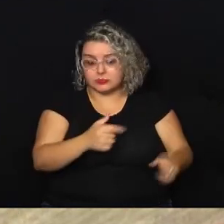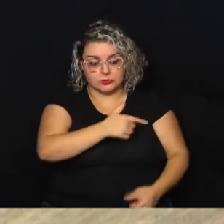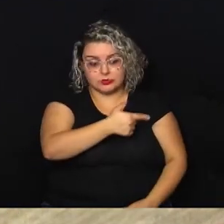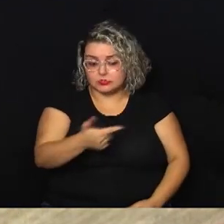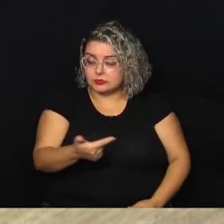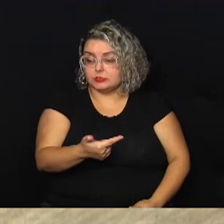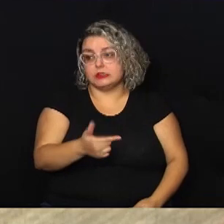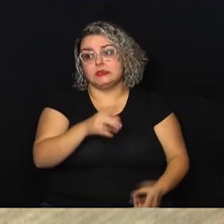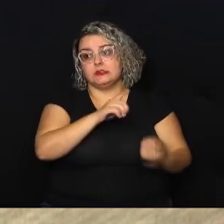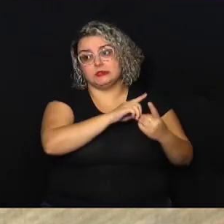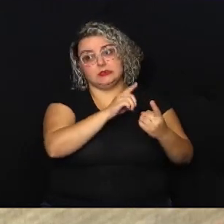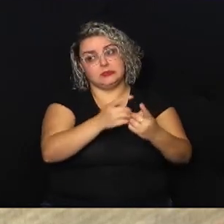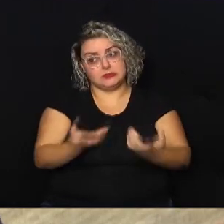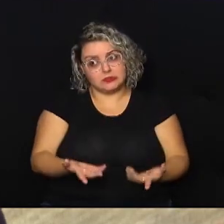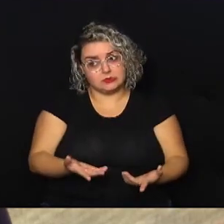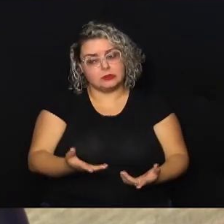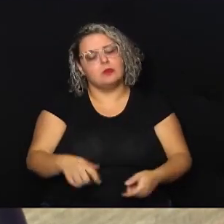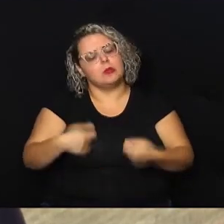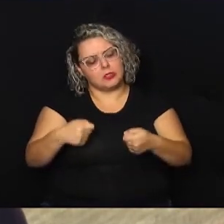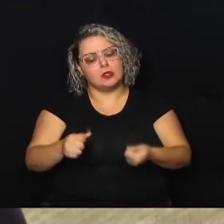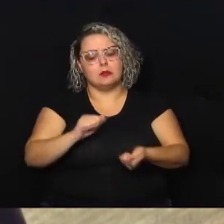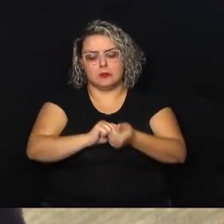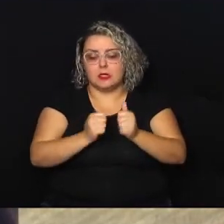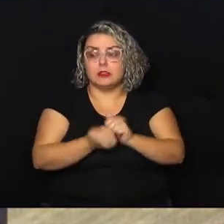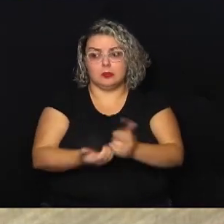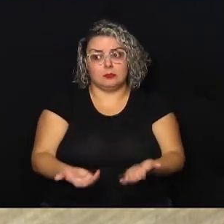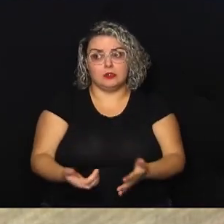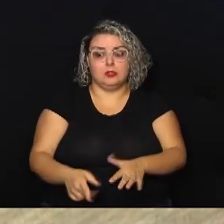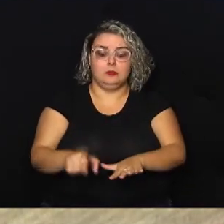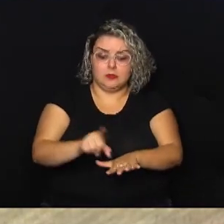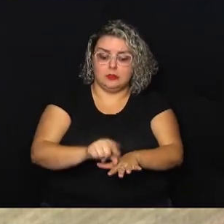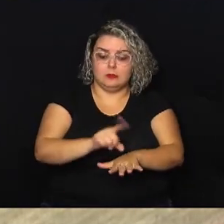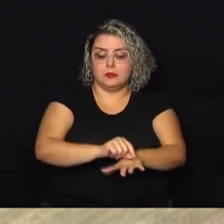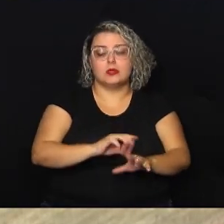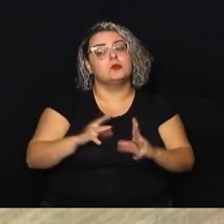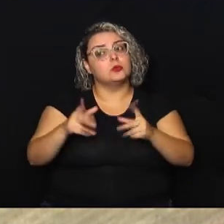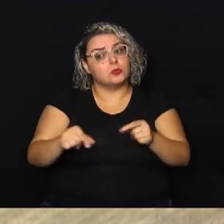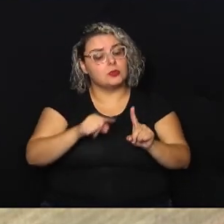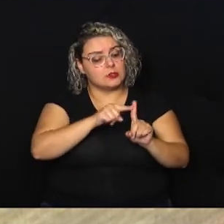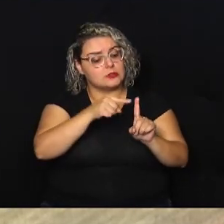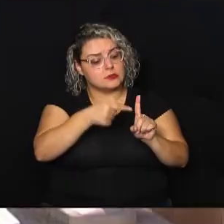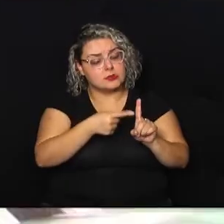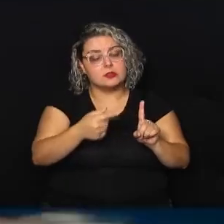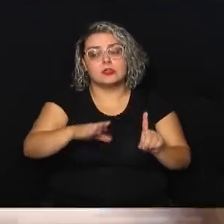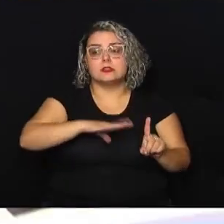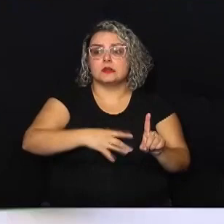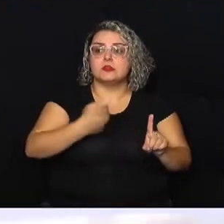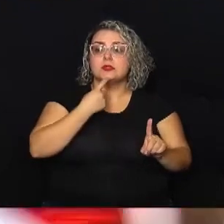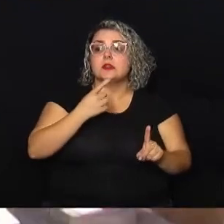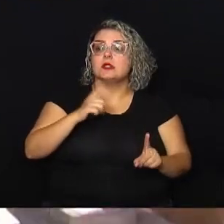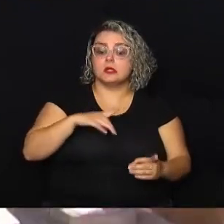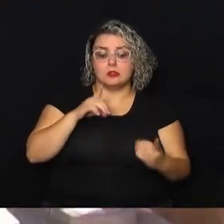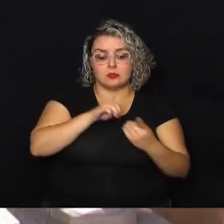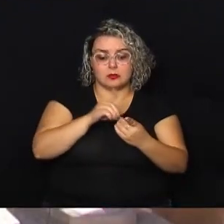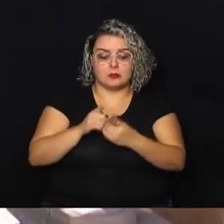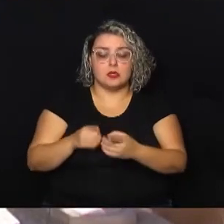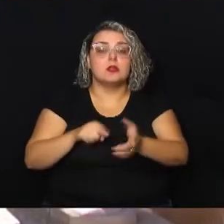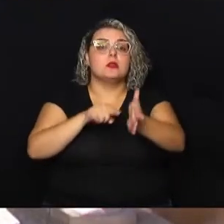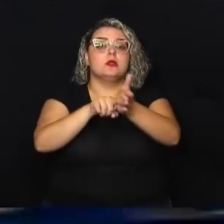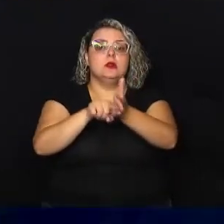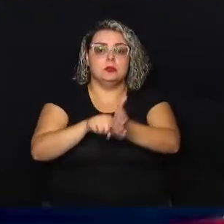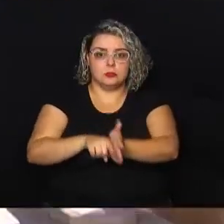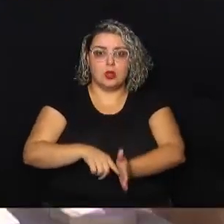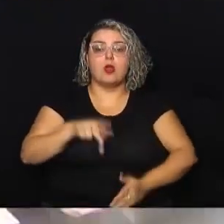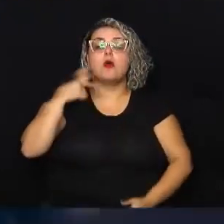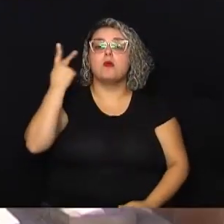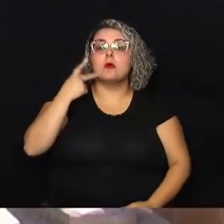atendimento. Então, nós precisamos achar um caminho para garantir que as gestantes da cidade de Campinas tenham atendimento. Entre os questionamentos, o